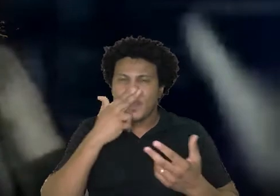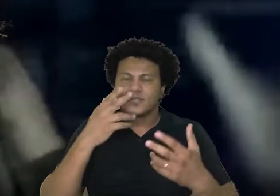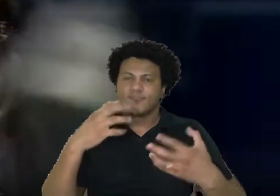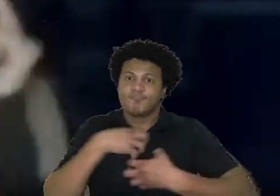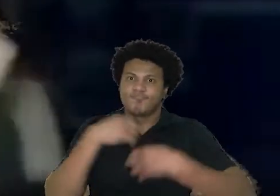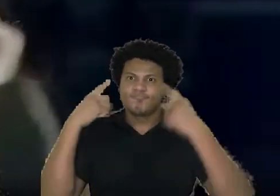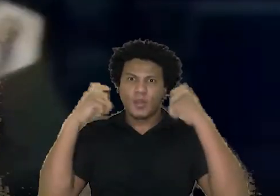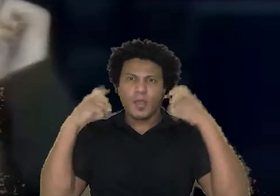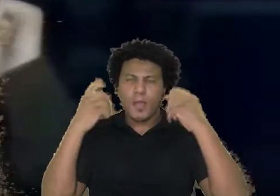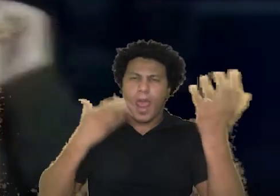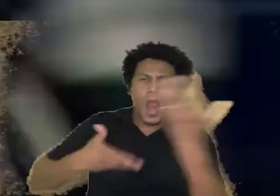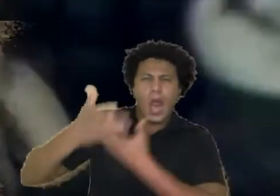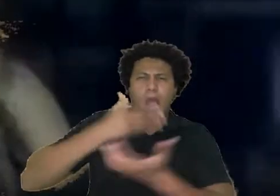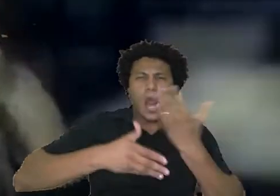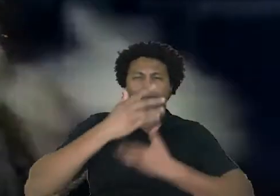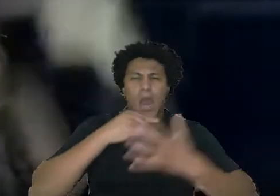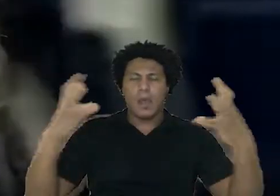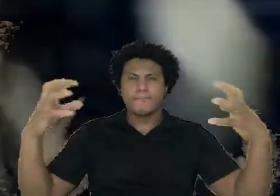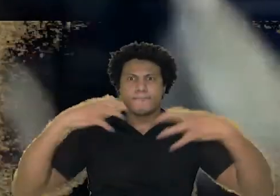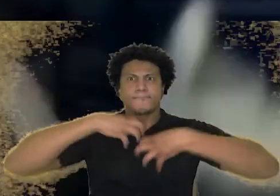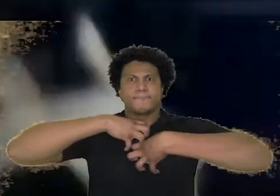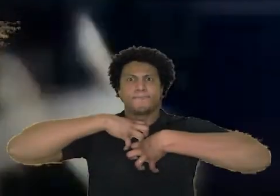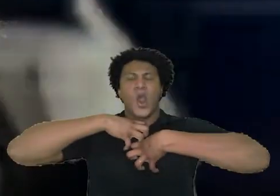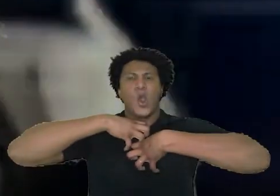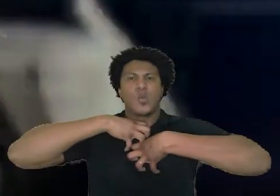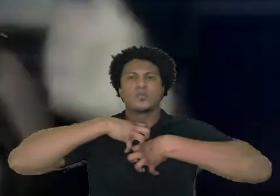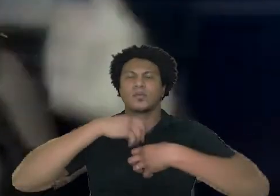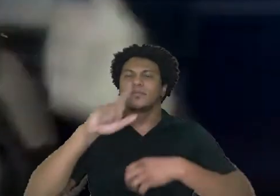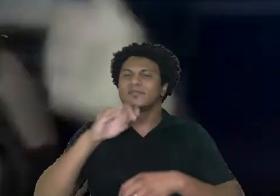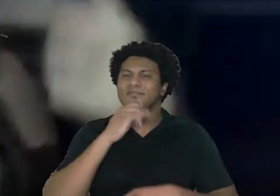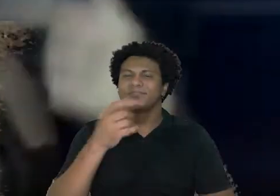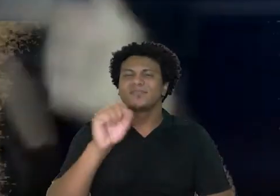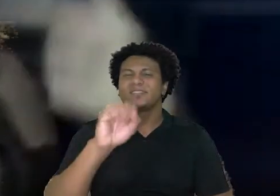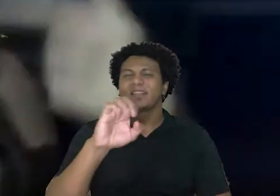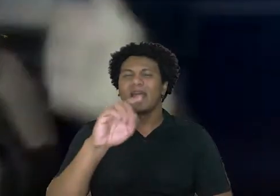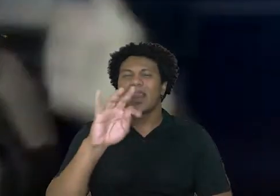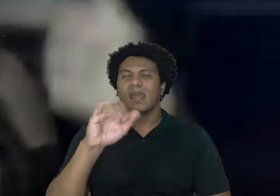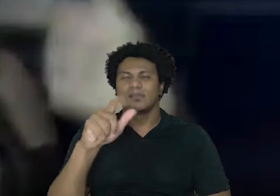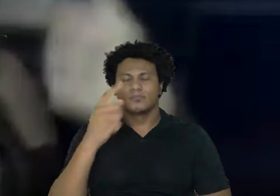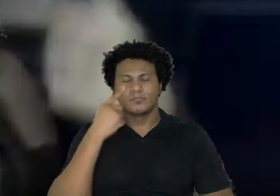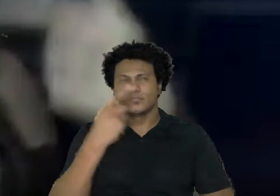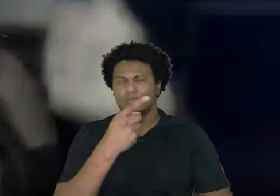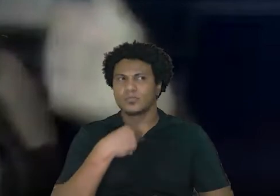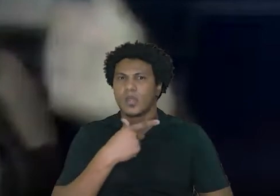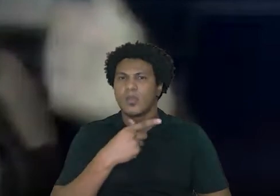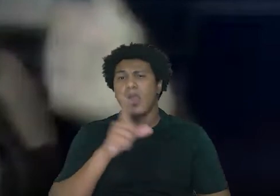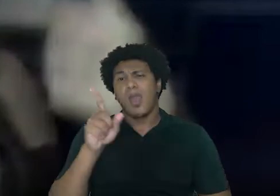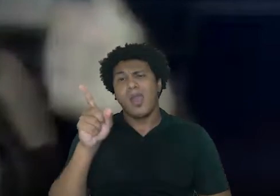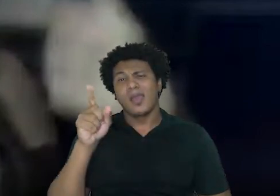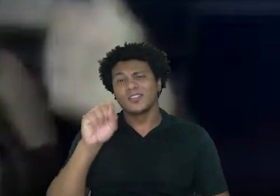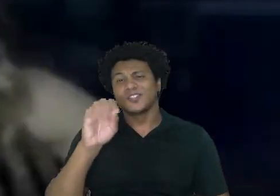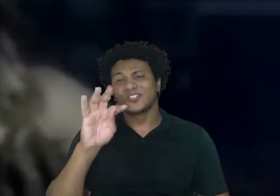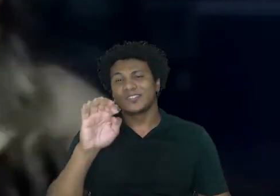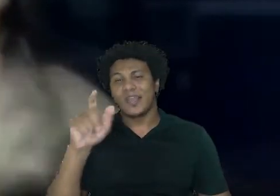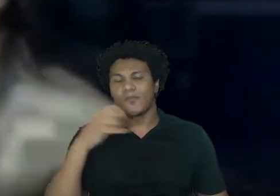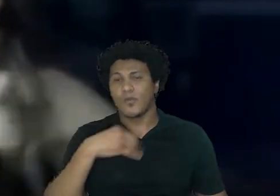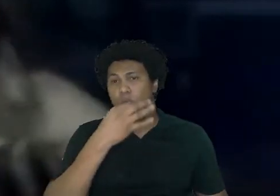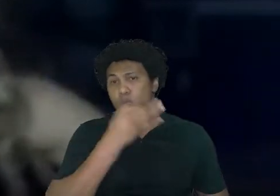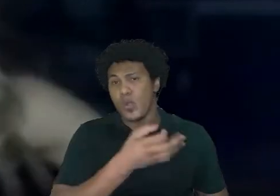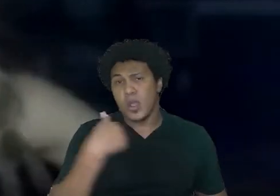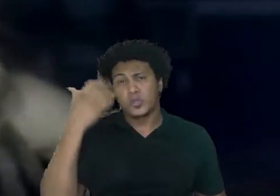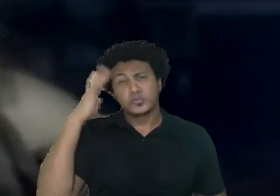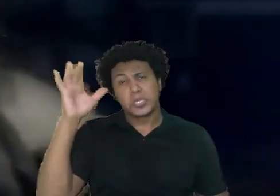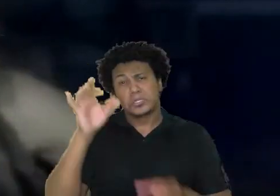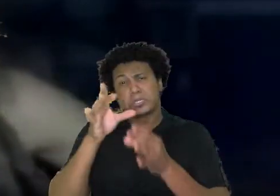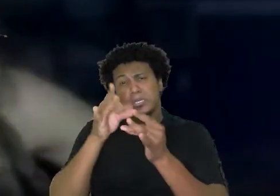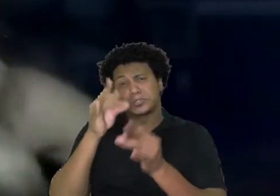campo visual, é a estética sonora, é a sinestesia que isso vai gerando, daquilo, inclusive de... uma vez eu estava conversando com a Estela, aí eu falei, Estela, dá uma